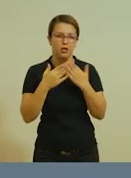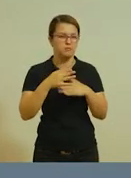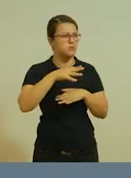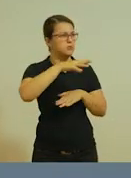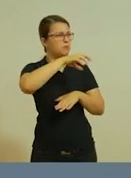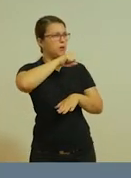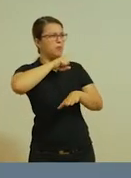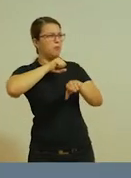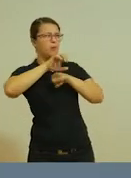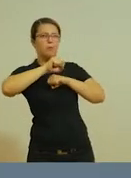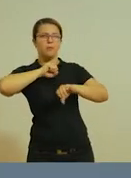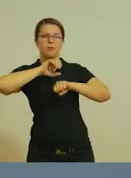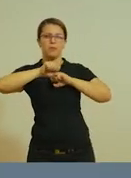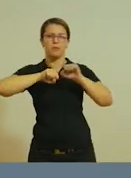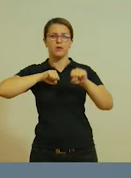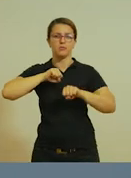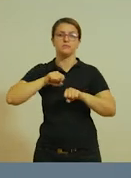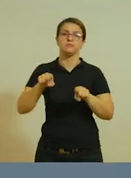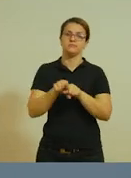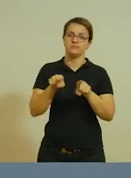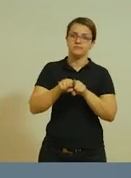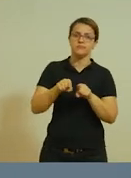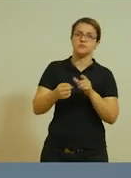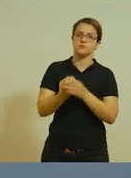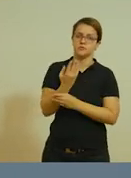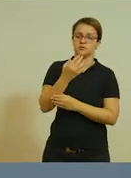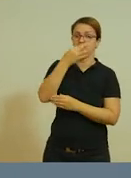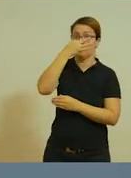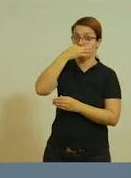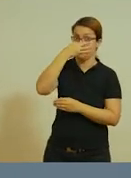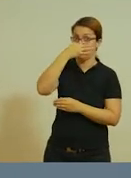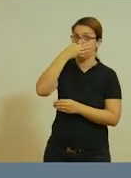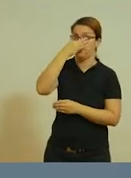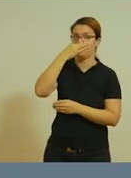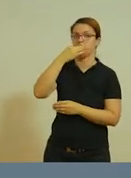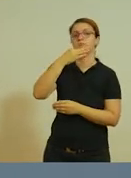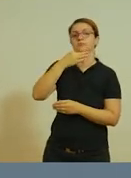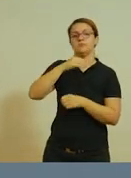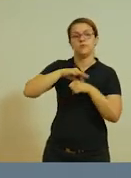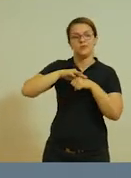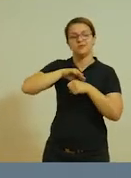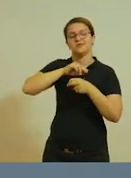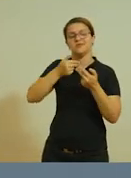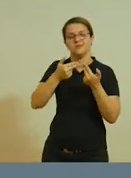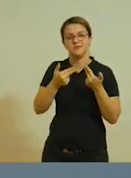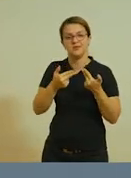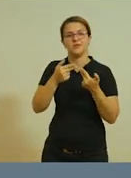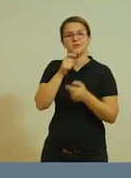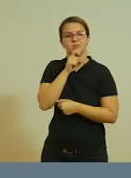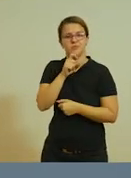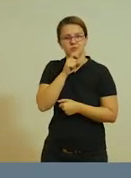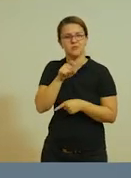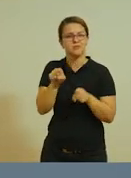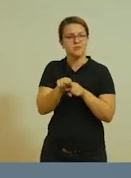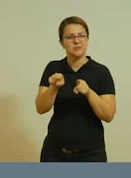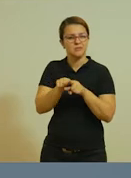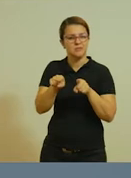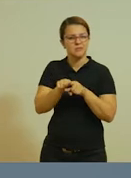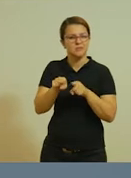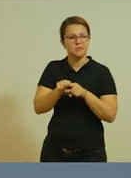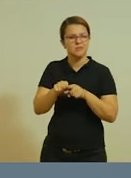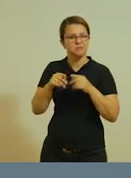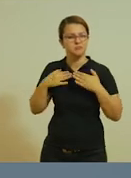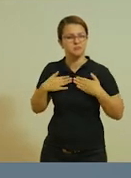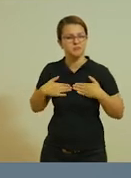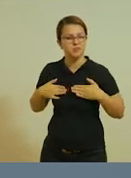Outro fator que contribui para o aparecimento da gripe e de outras doenças respiratórias é o frio, que baixa a resistência